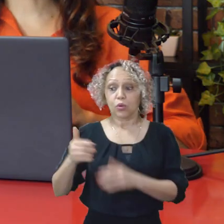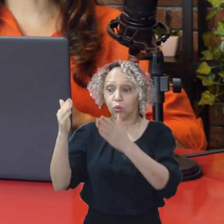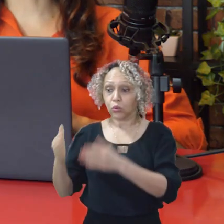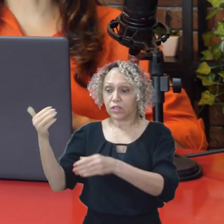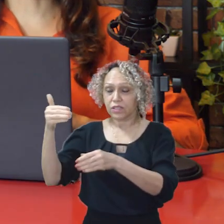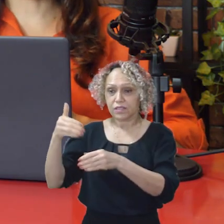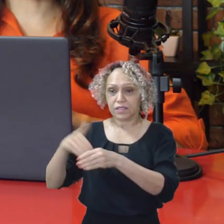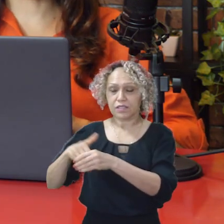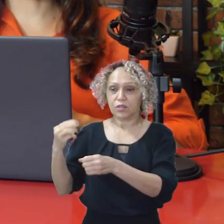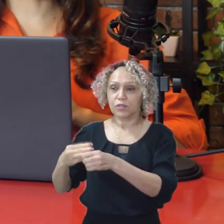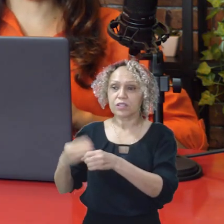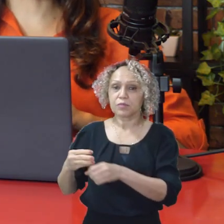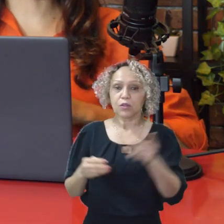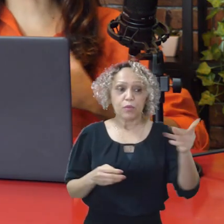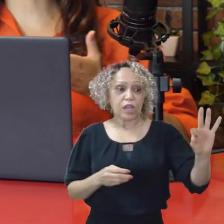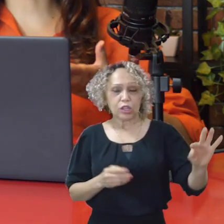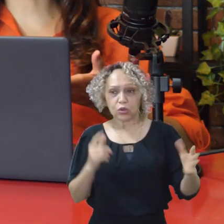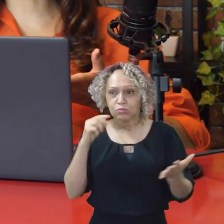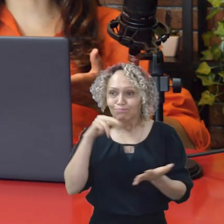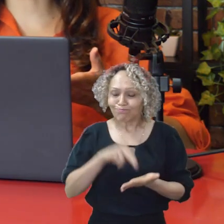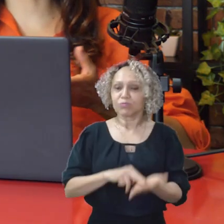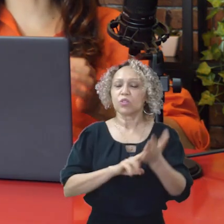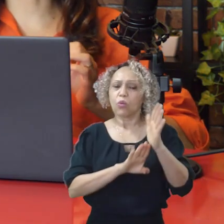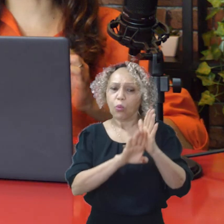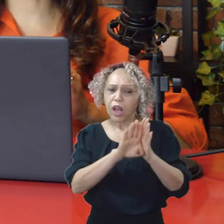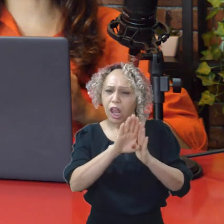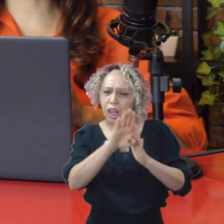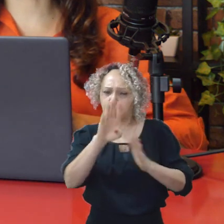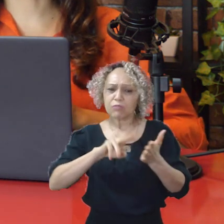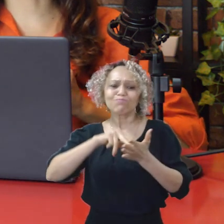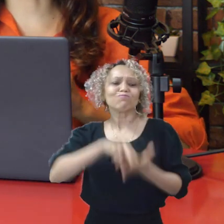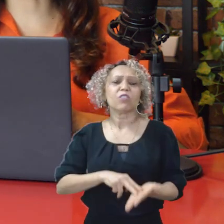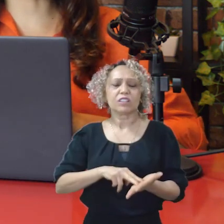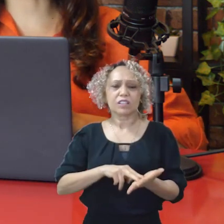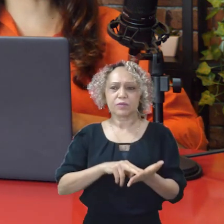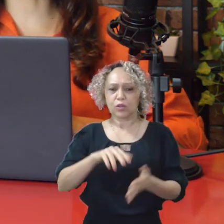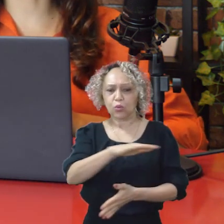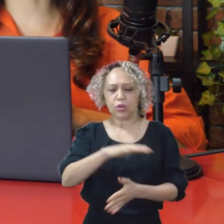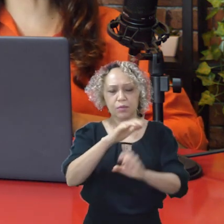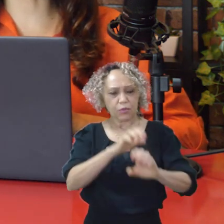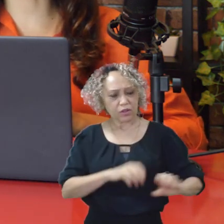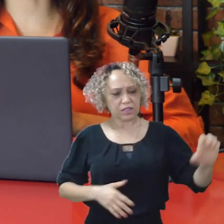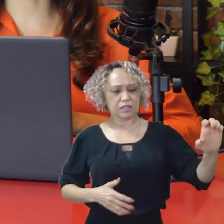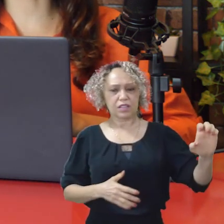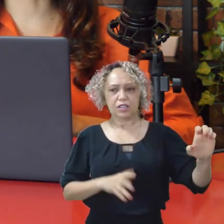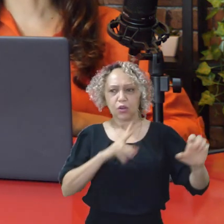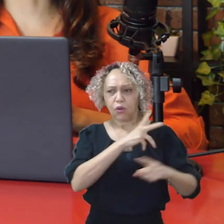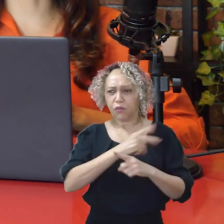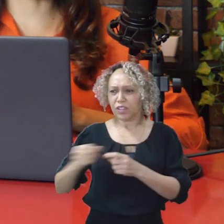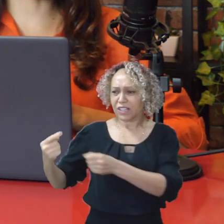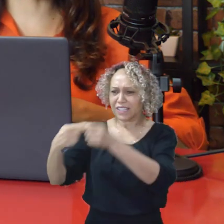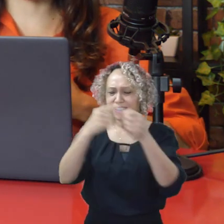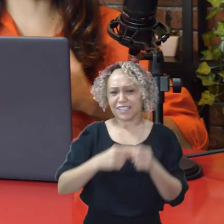No segundo turno das eleições municipais, o PT consolidou o crescimento e fortalecimento do campo progressista